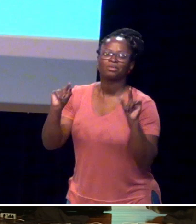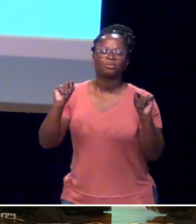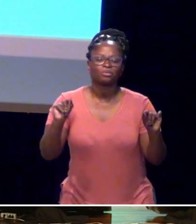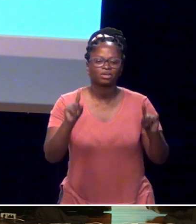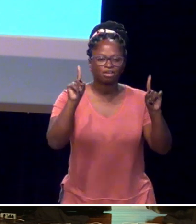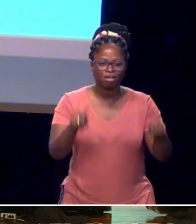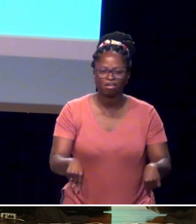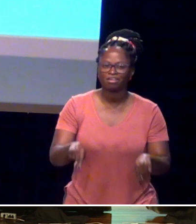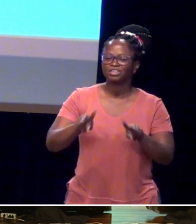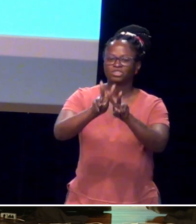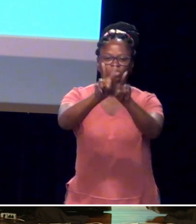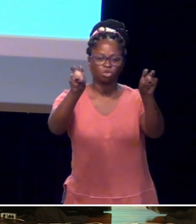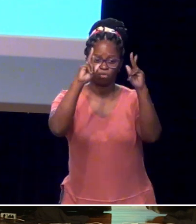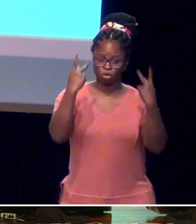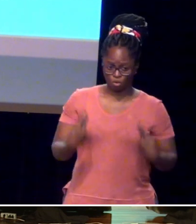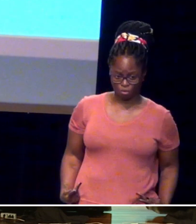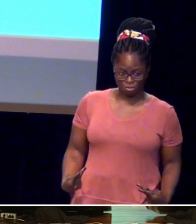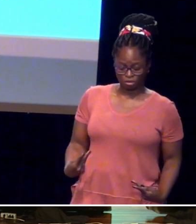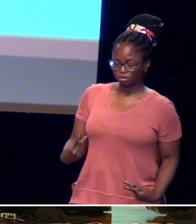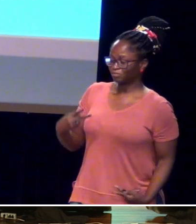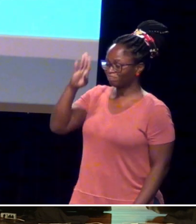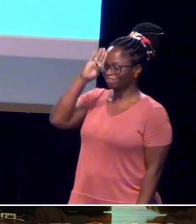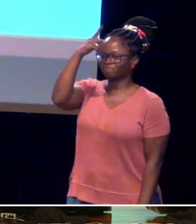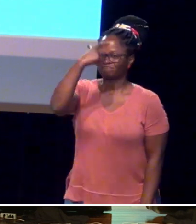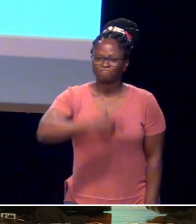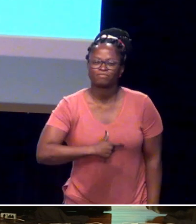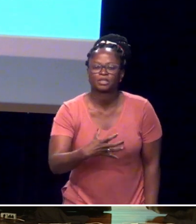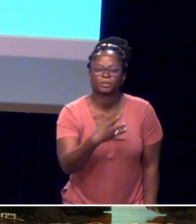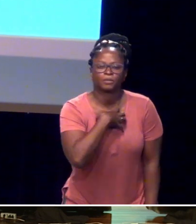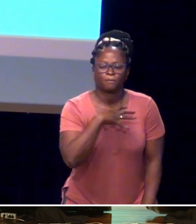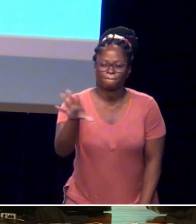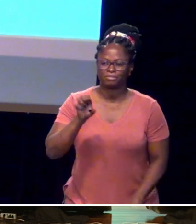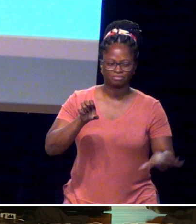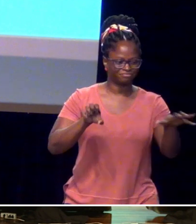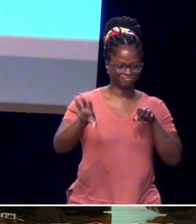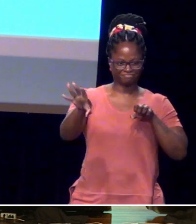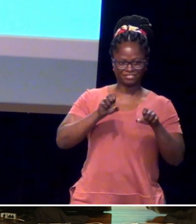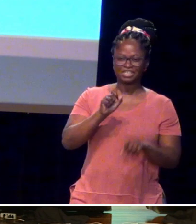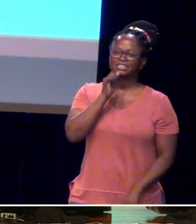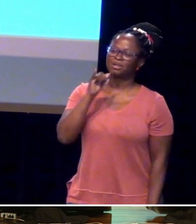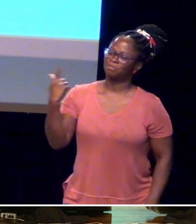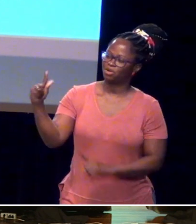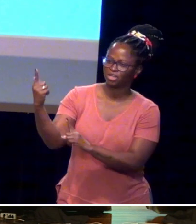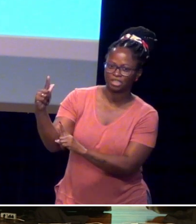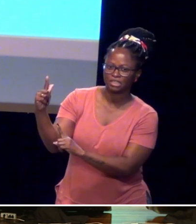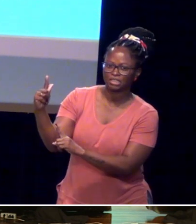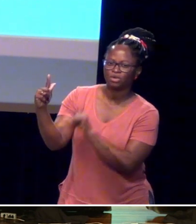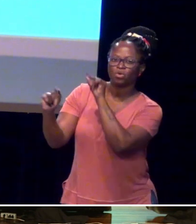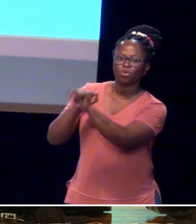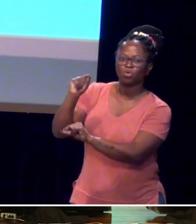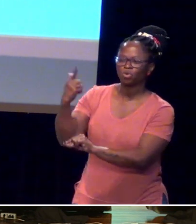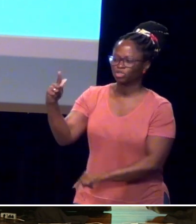é essa questão do humano como eixo central dos sentidos. Então, a geografia não sabe o